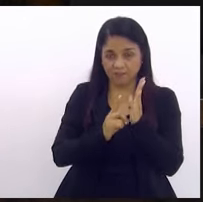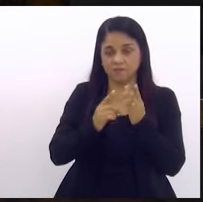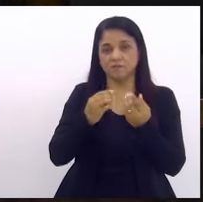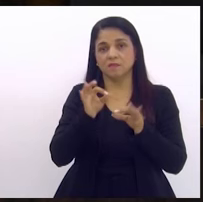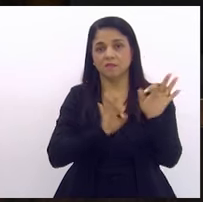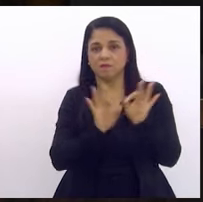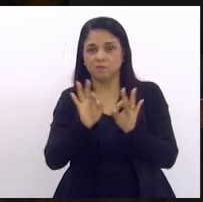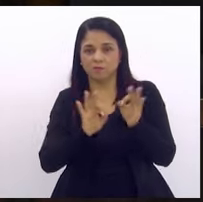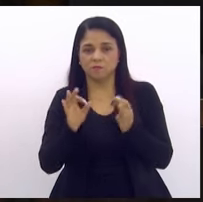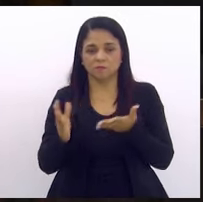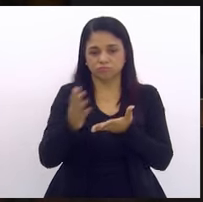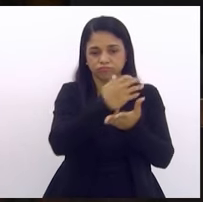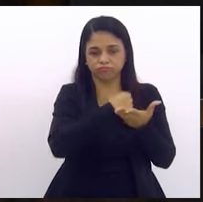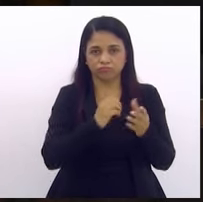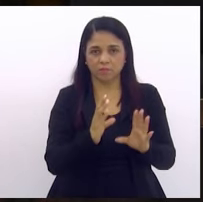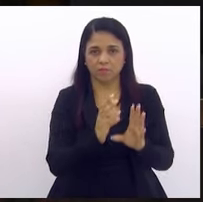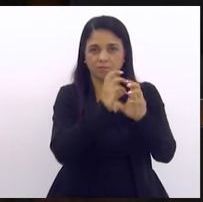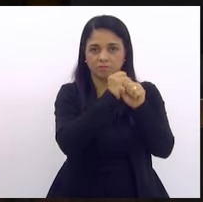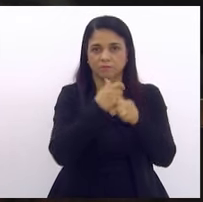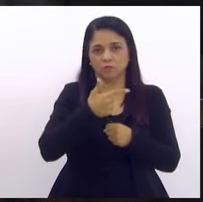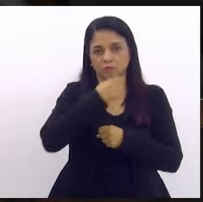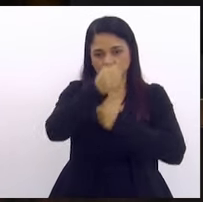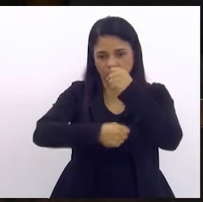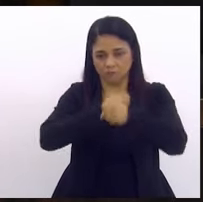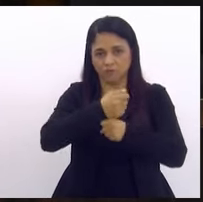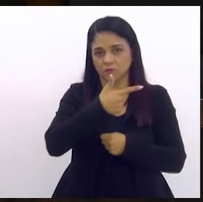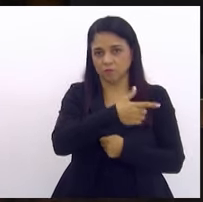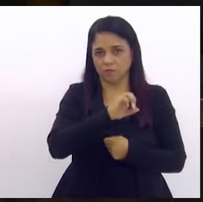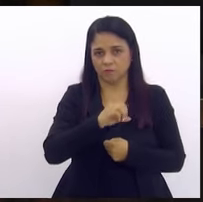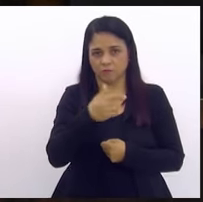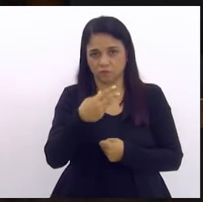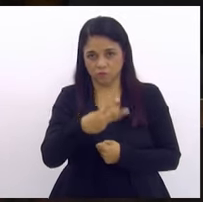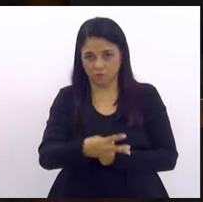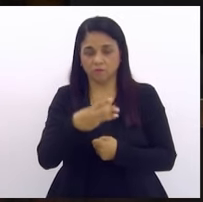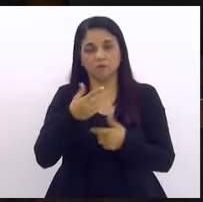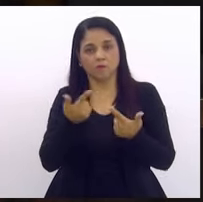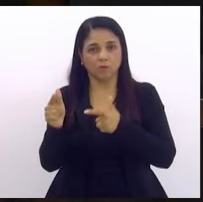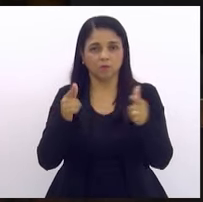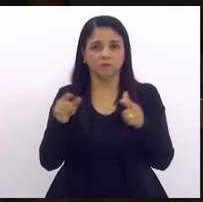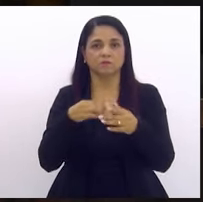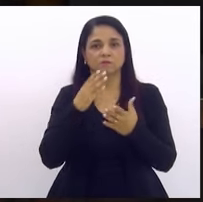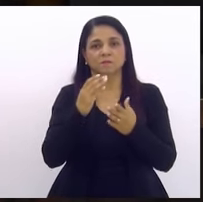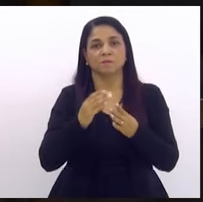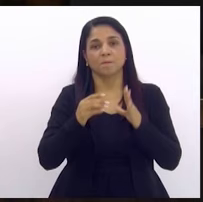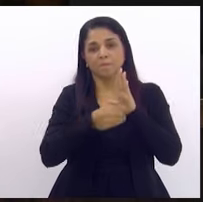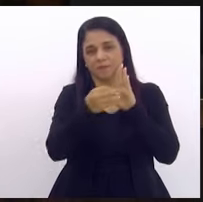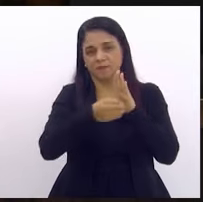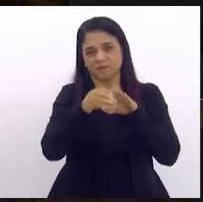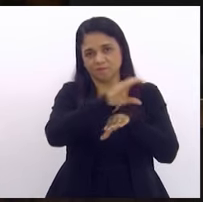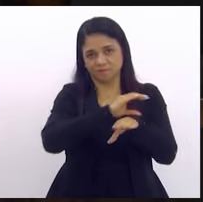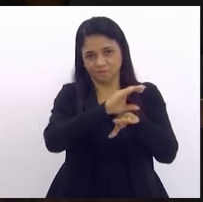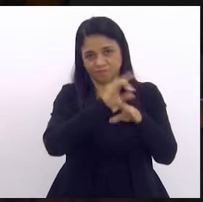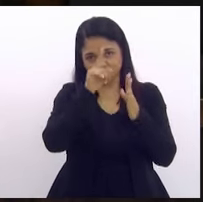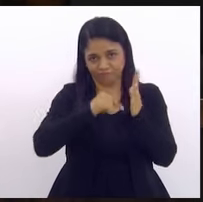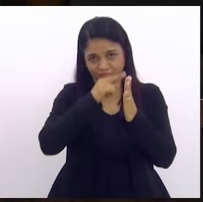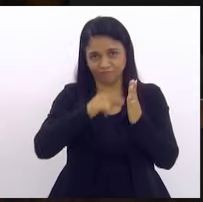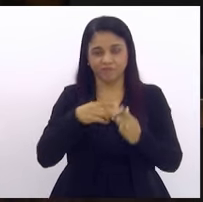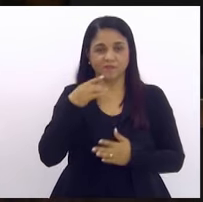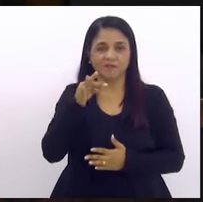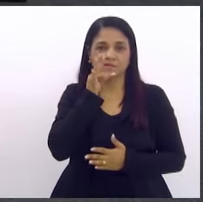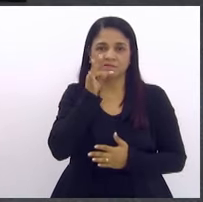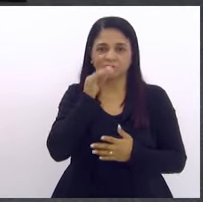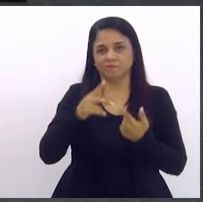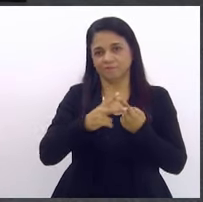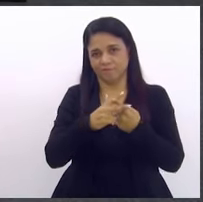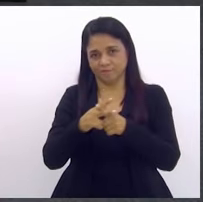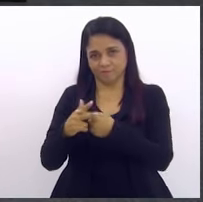da Lei do Orçamento Anual de 2024 e dá outras providências. Pendendo de parecer da Comissão de Emendas Constitucionais e vetos, deputado Jorge Felipe